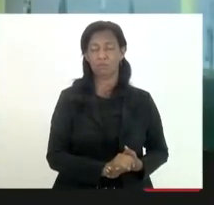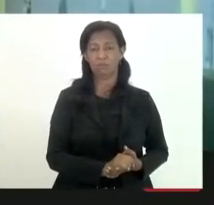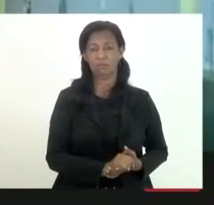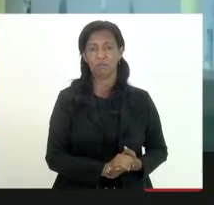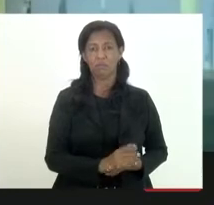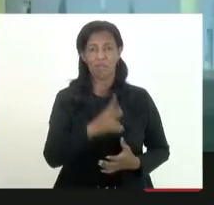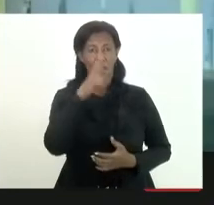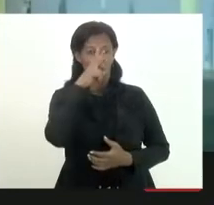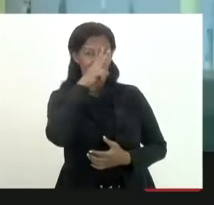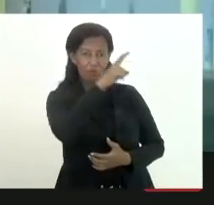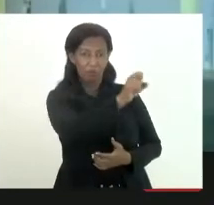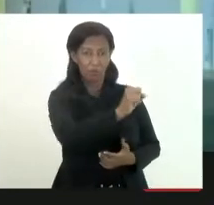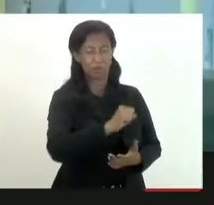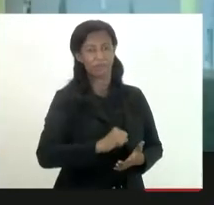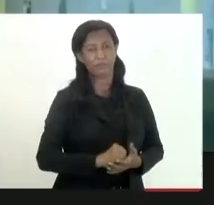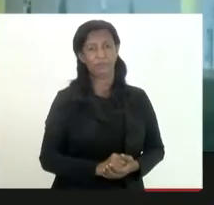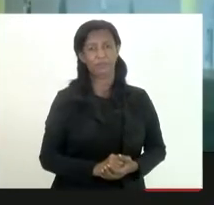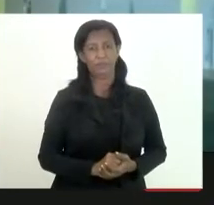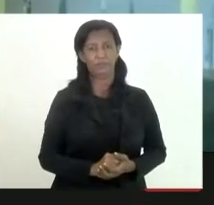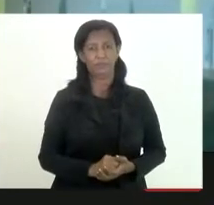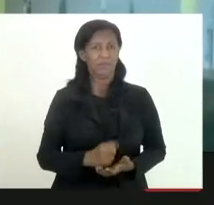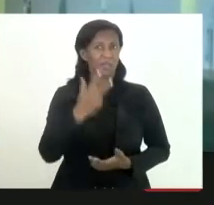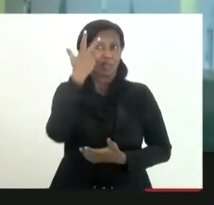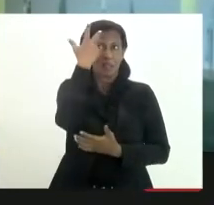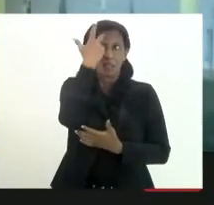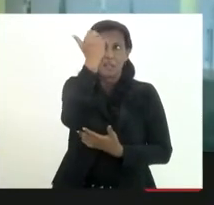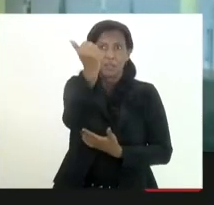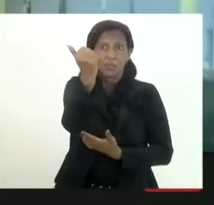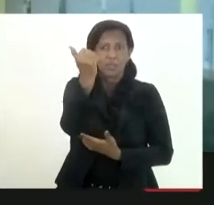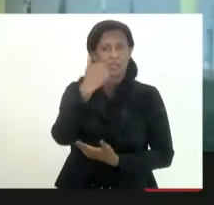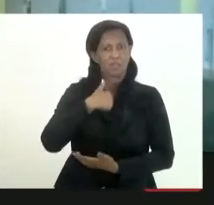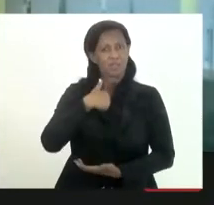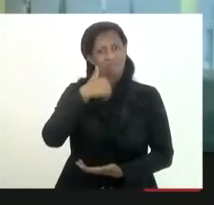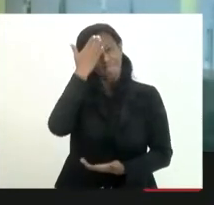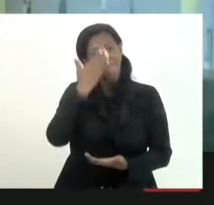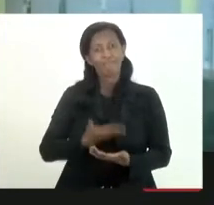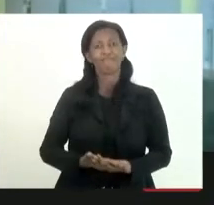a força da natureza que eu acredito,